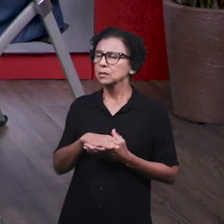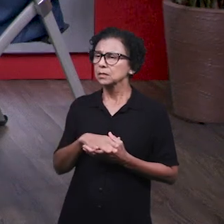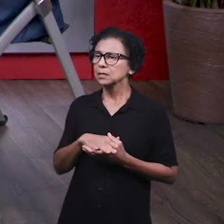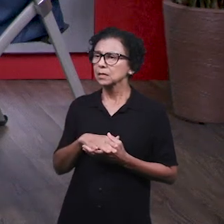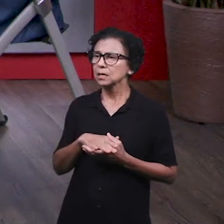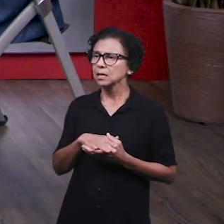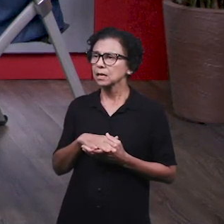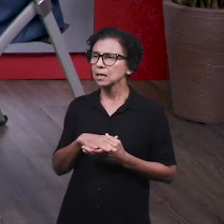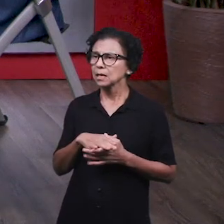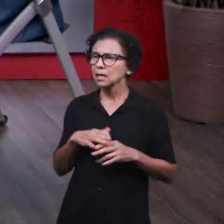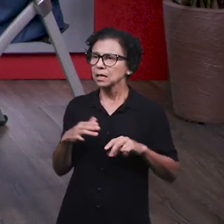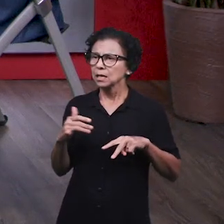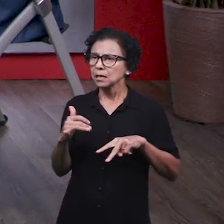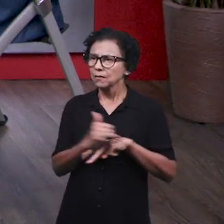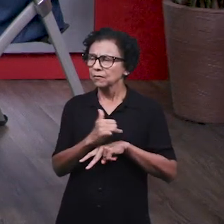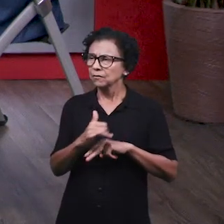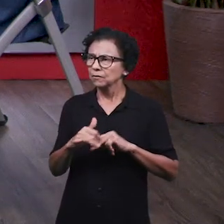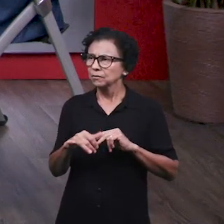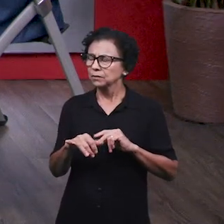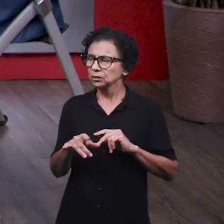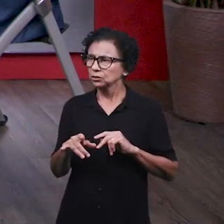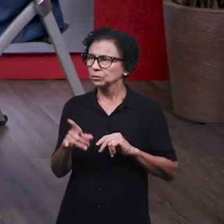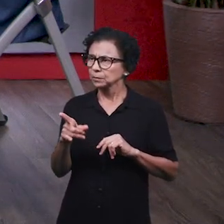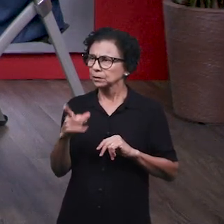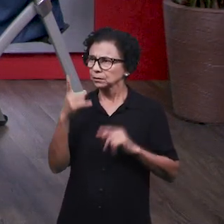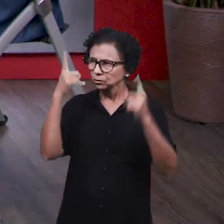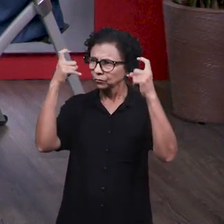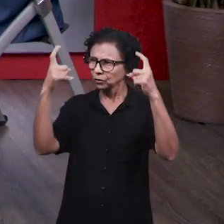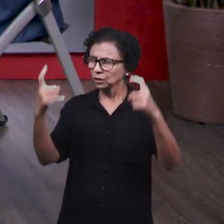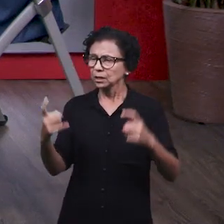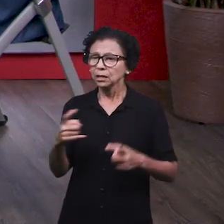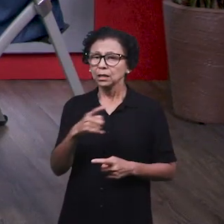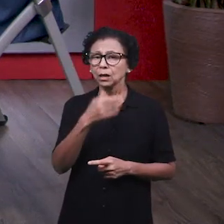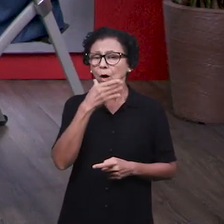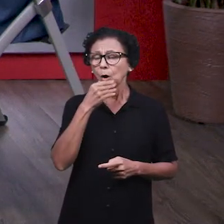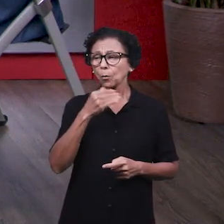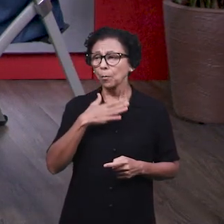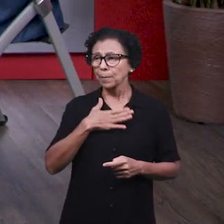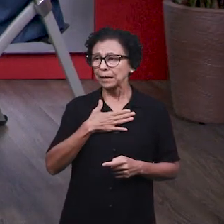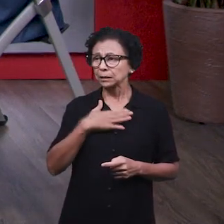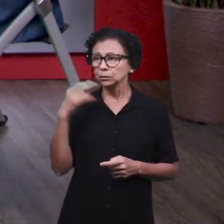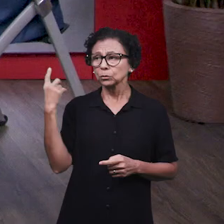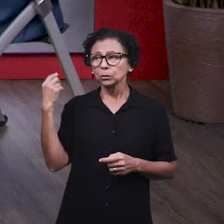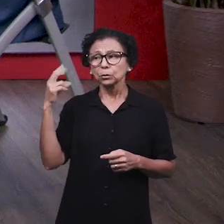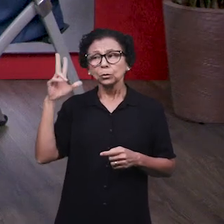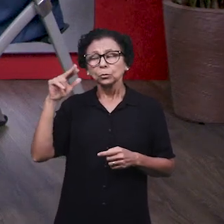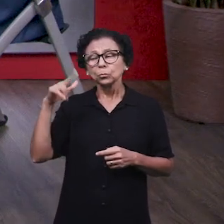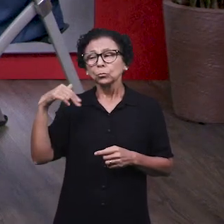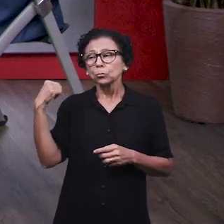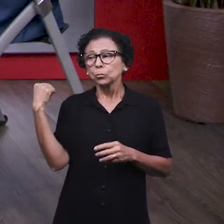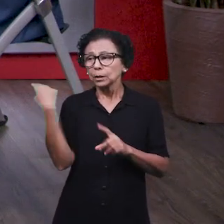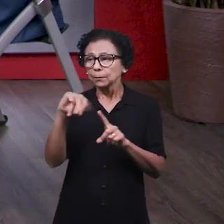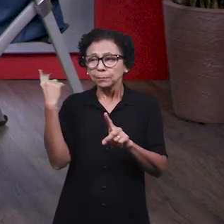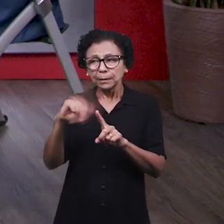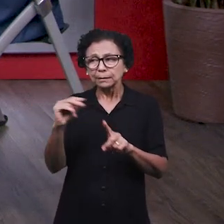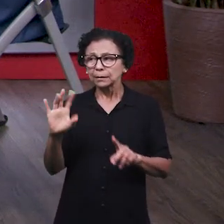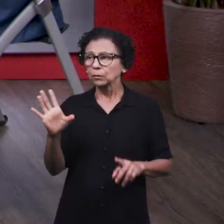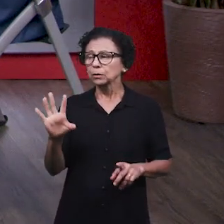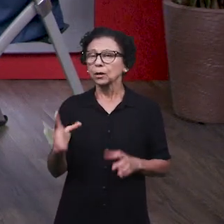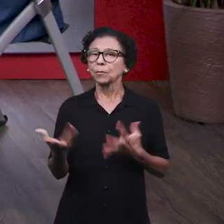né?" Ela disse: "Não, mas ele nunca me bateu." Ela estava totalmente lesionada por dentro, Por